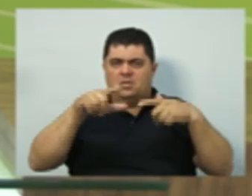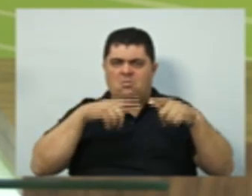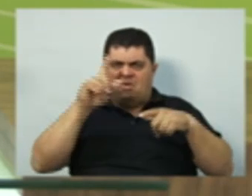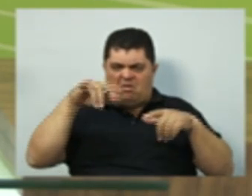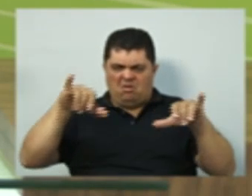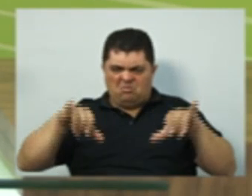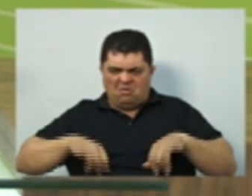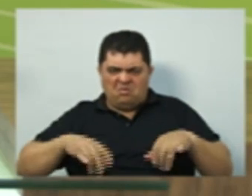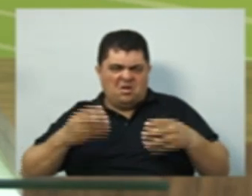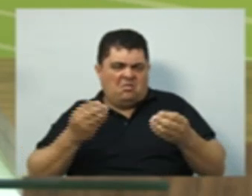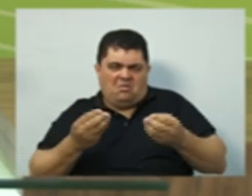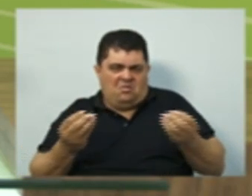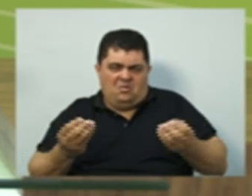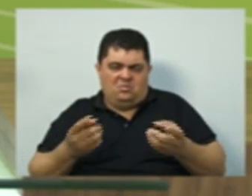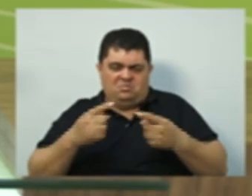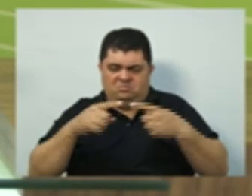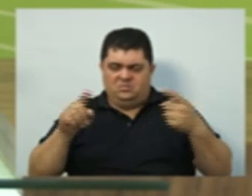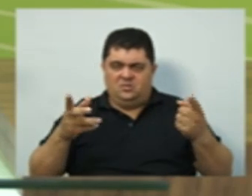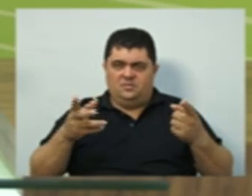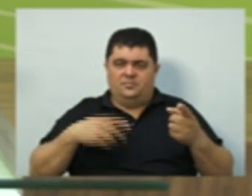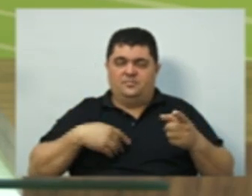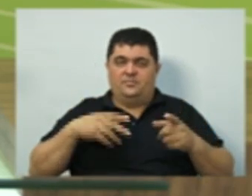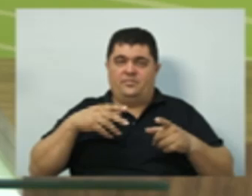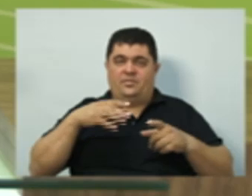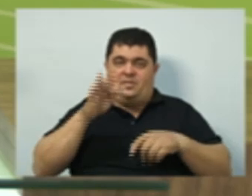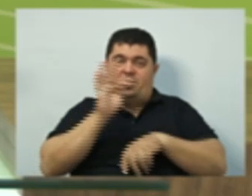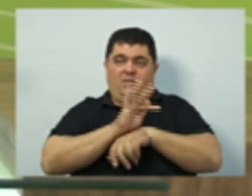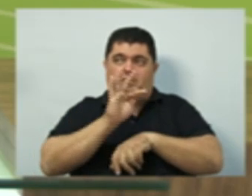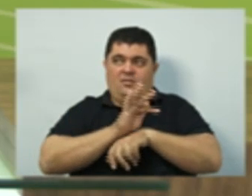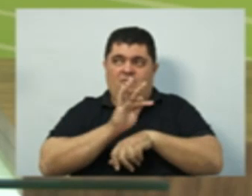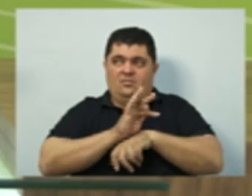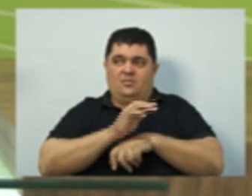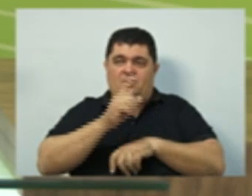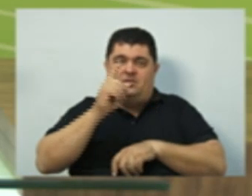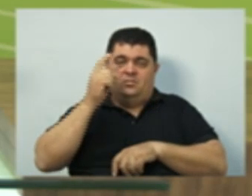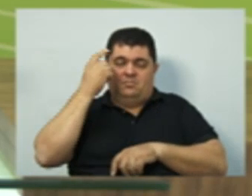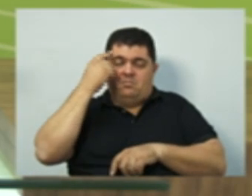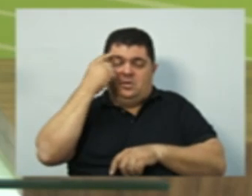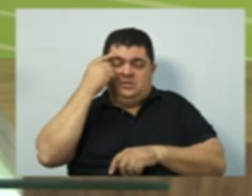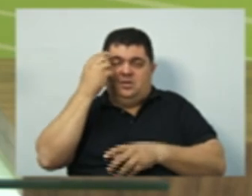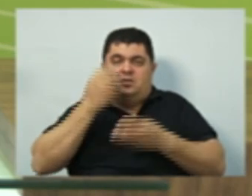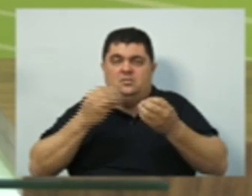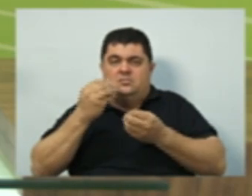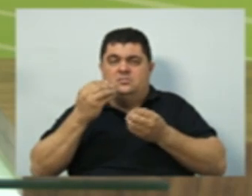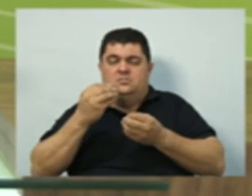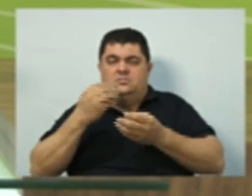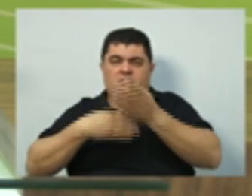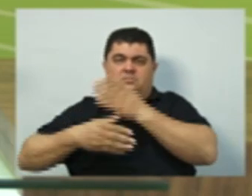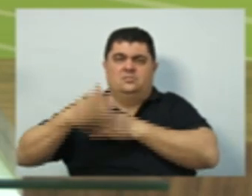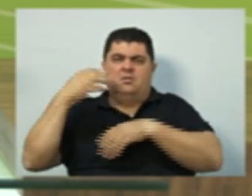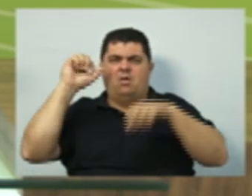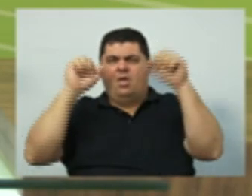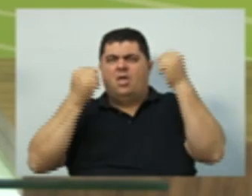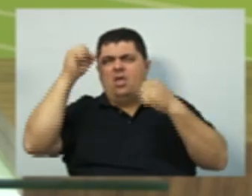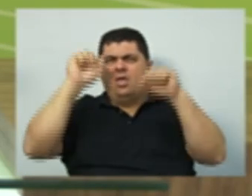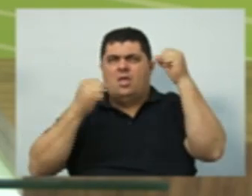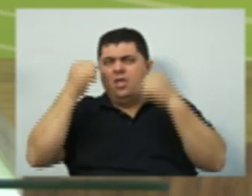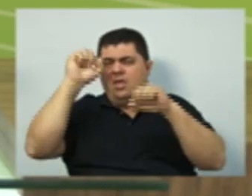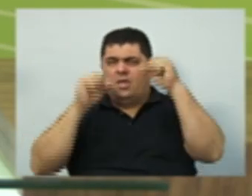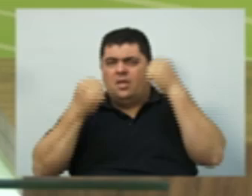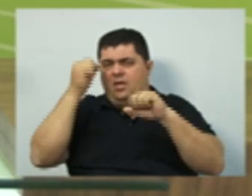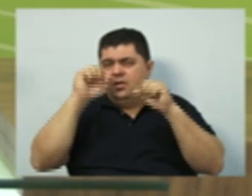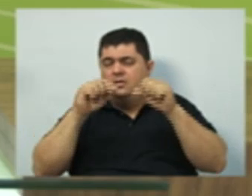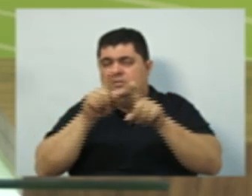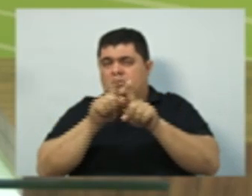faz sofrer, né? Essa cena aqui do filme, ela nos faz refletir desse sofrimento no período da industrialização